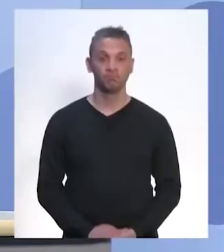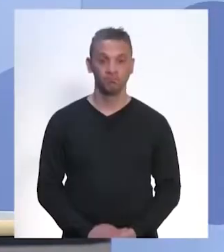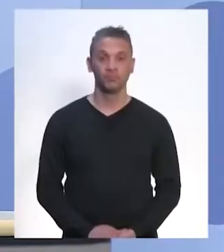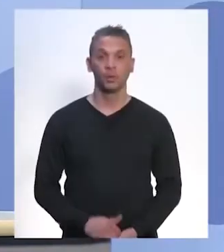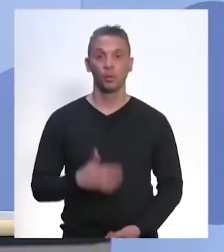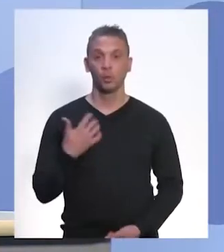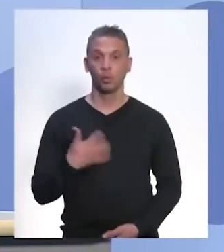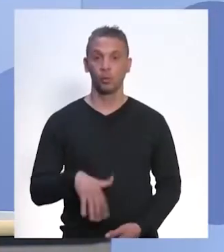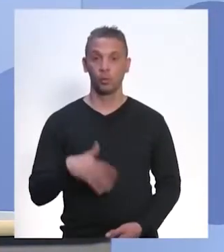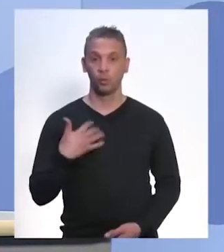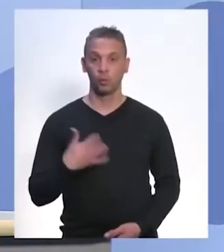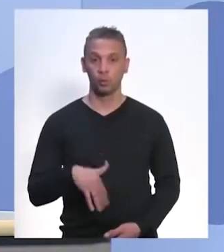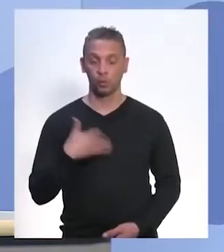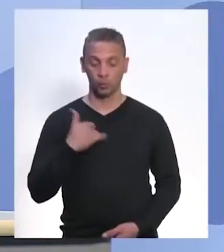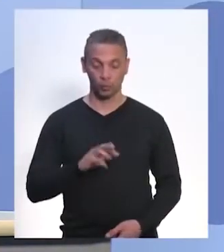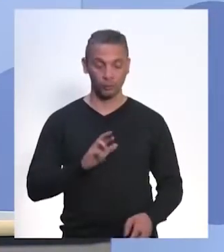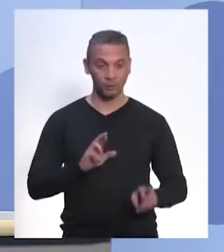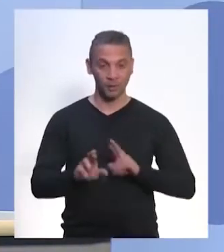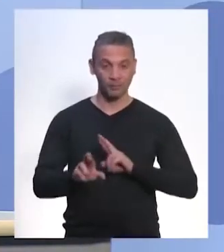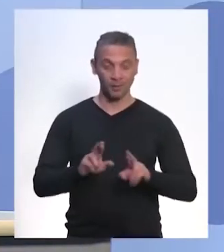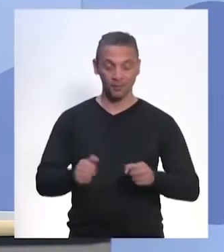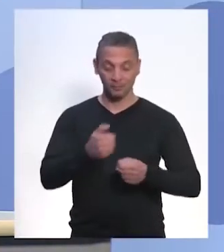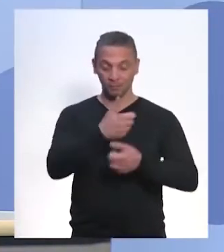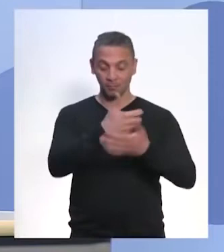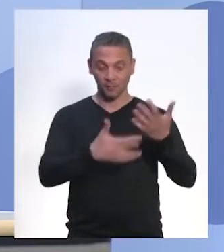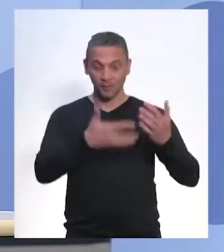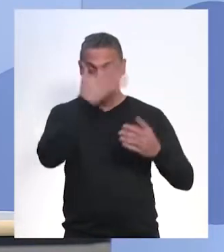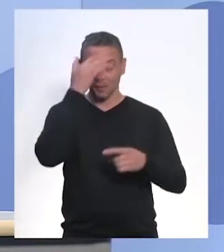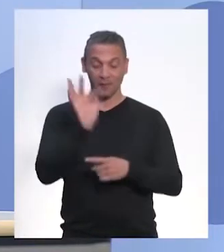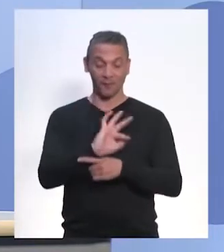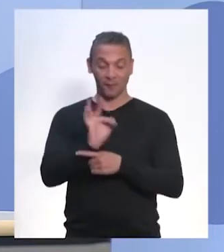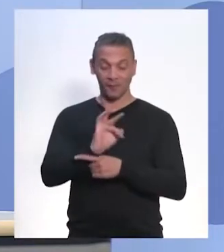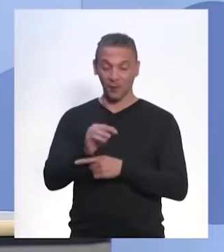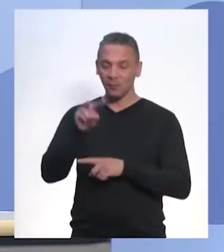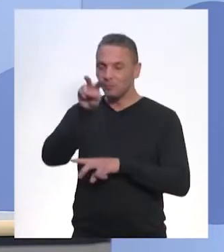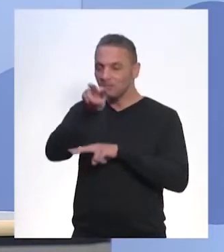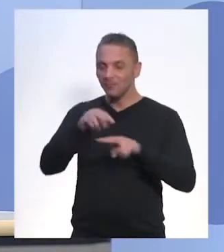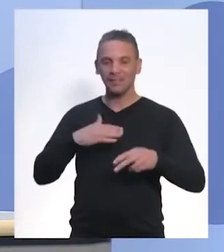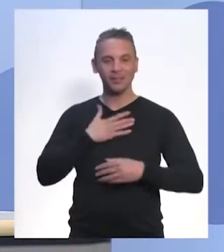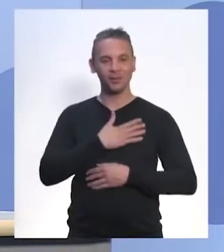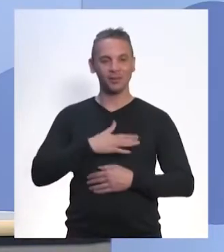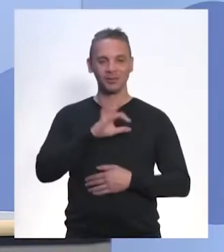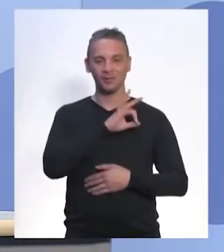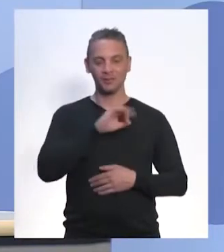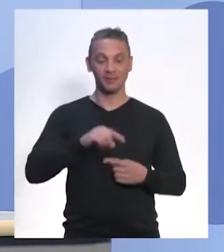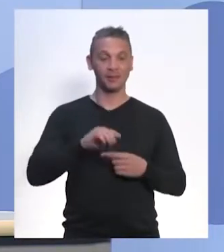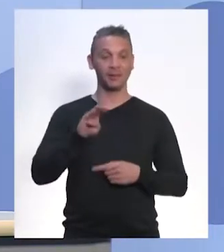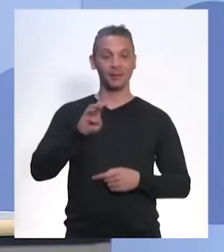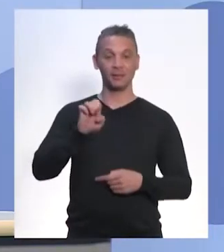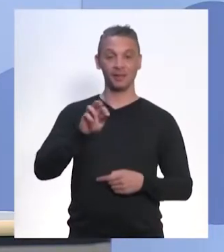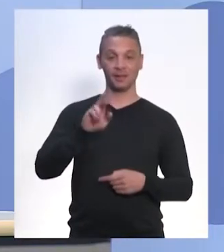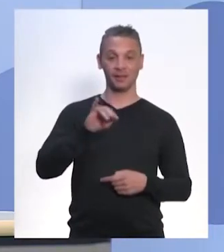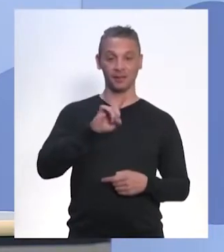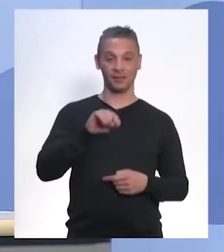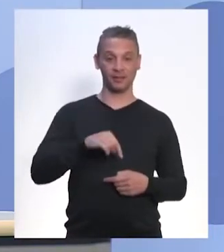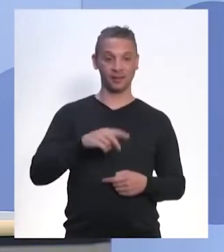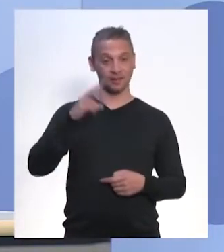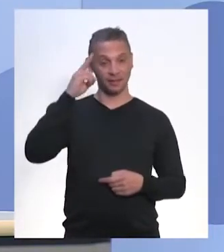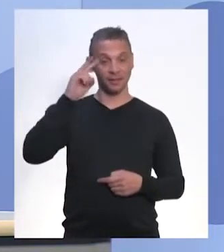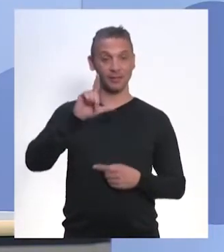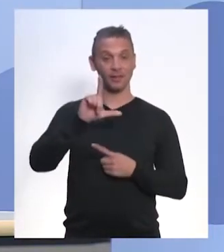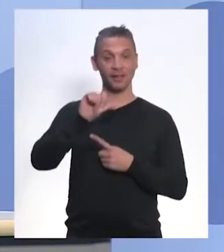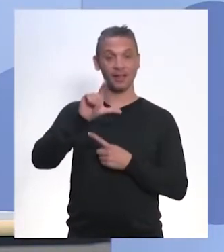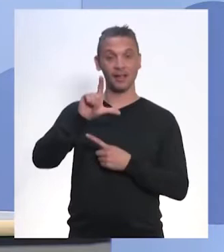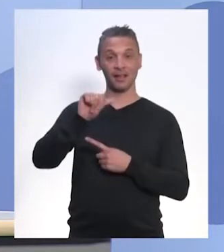Nossa, turma. A turma assiste filme também aqui, viu? Lembraram de uns filmes aqui excelentes. Ó, a Beatriz lembrou do La La